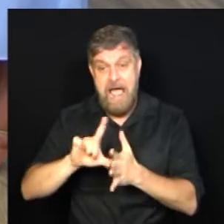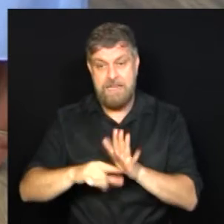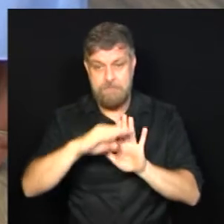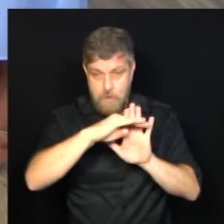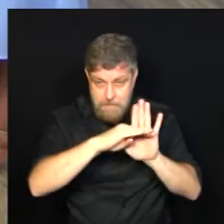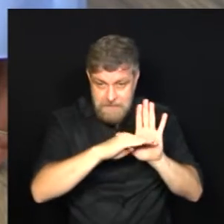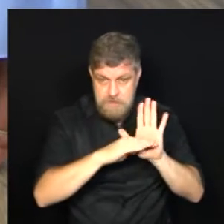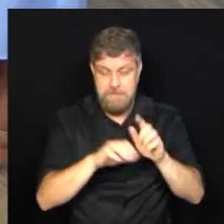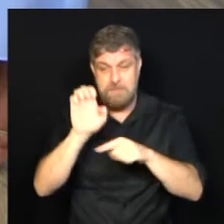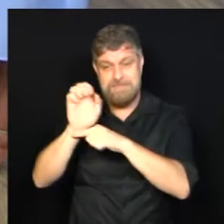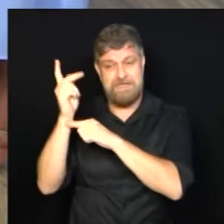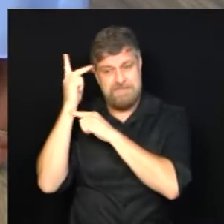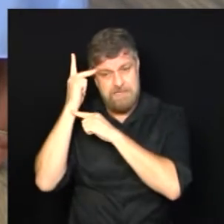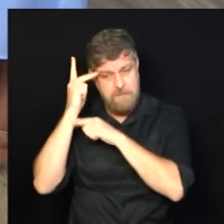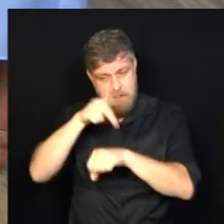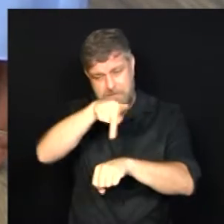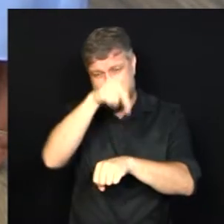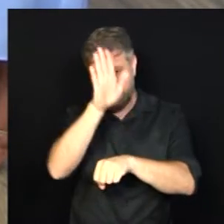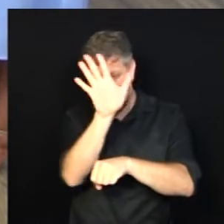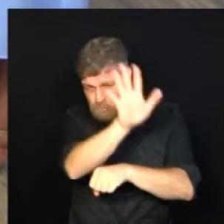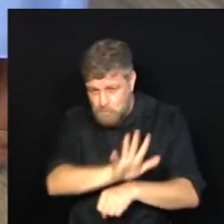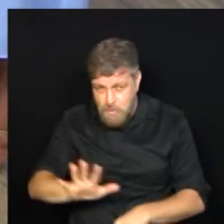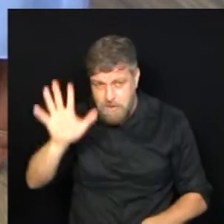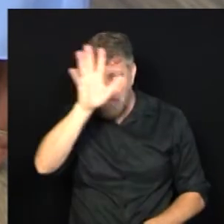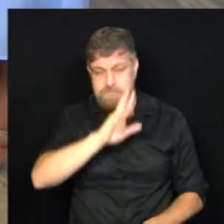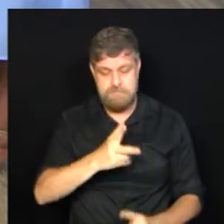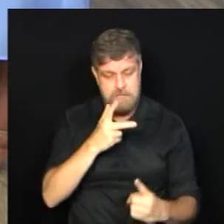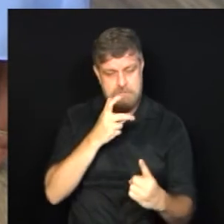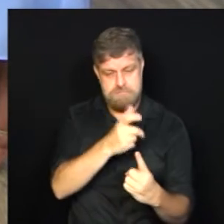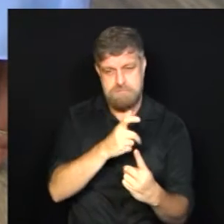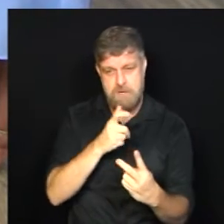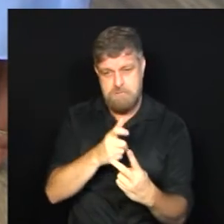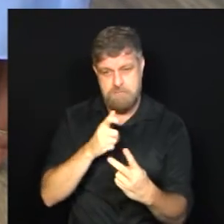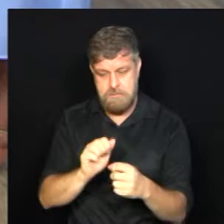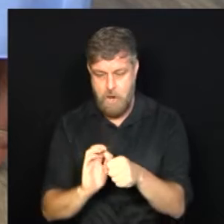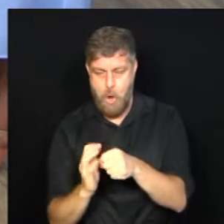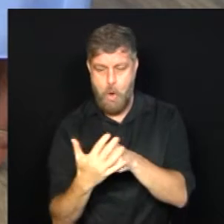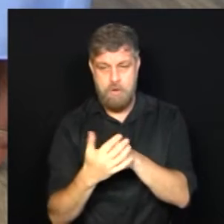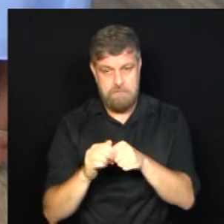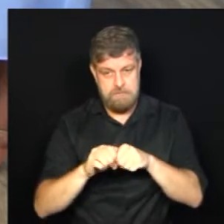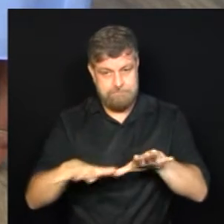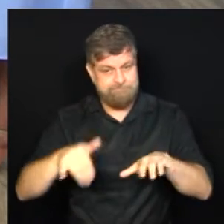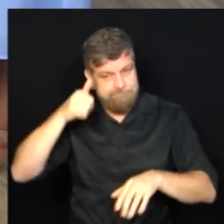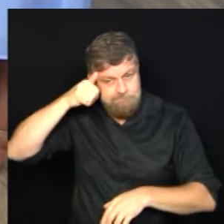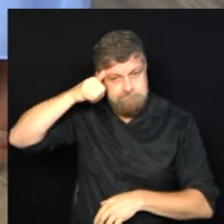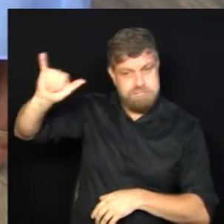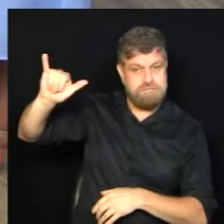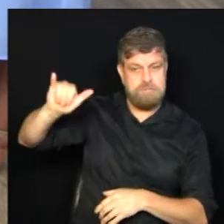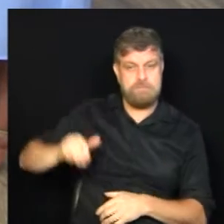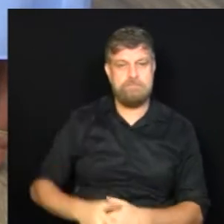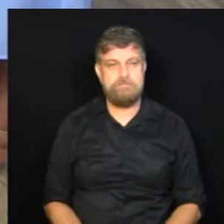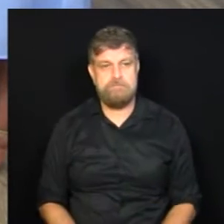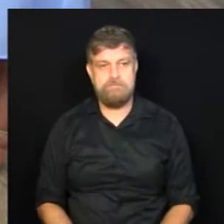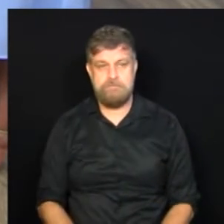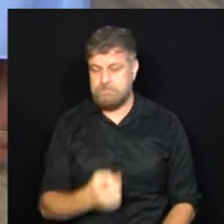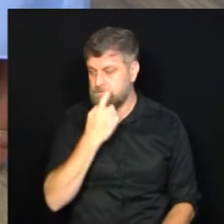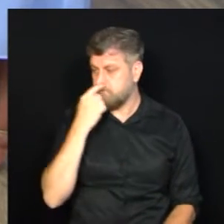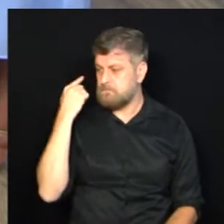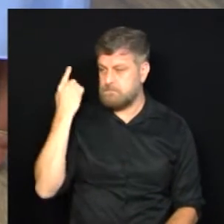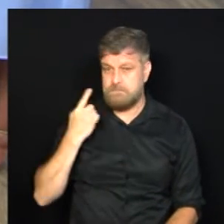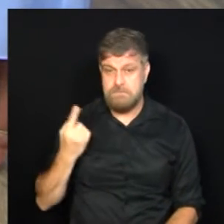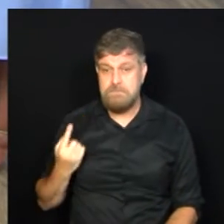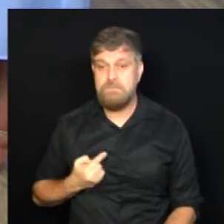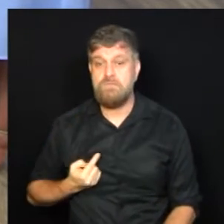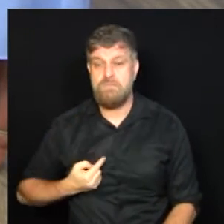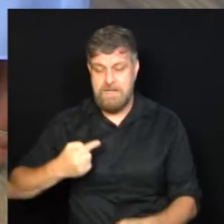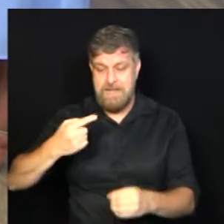Paulo e, claro, para todo o nosso país em relação à vacinação contra a Covid-19. Mirna Abreu, região metropolitana